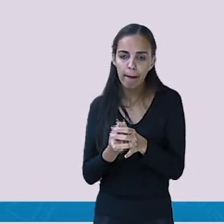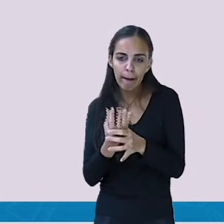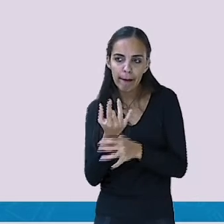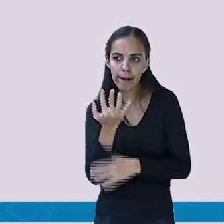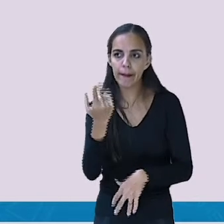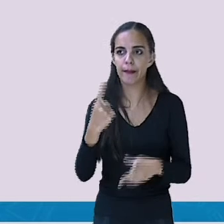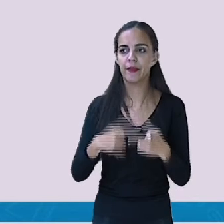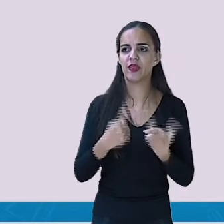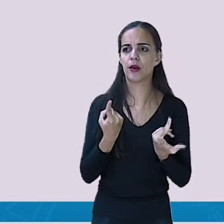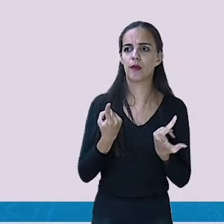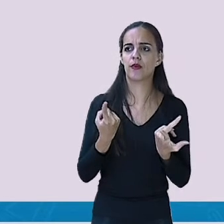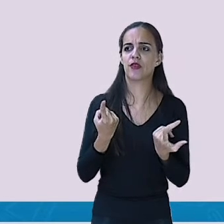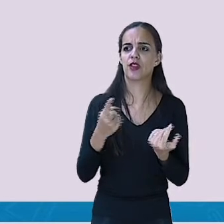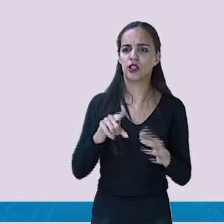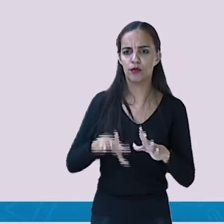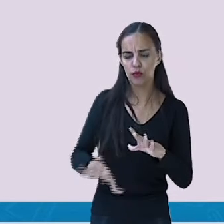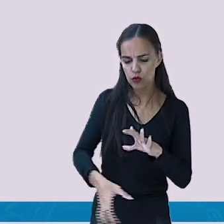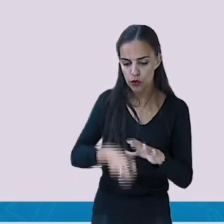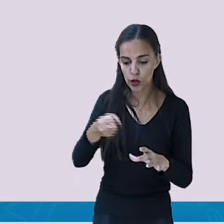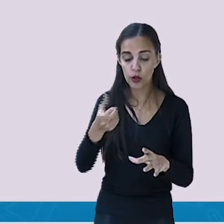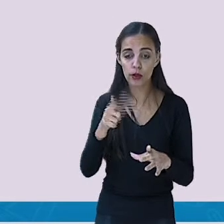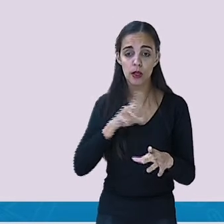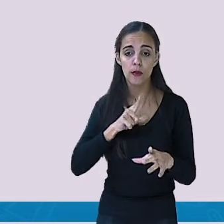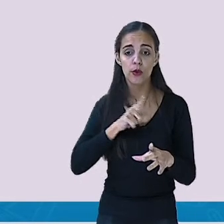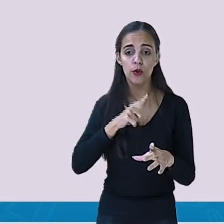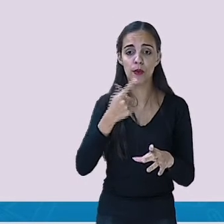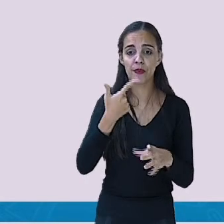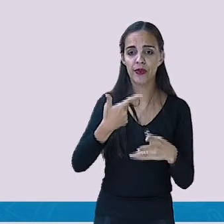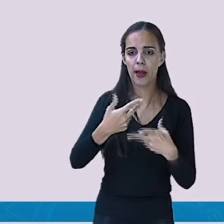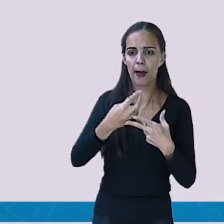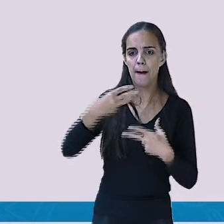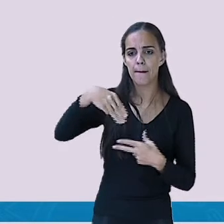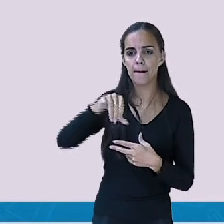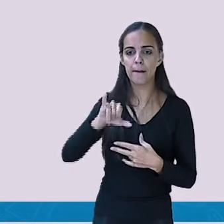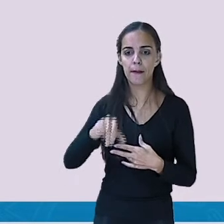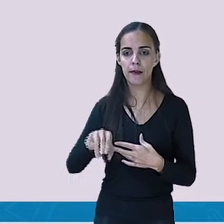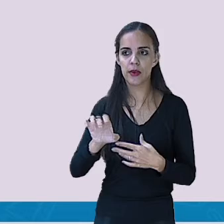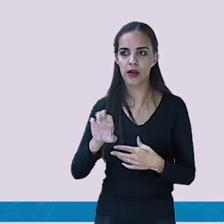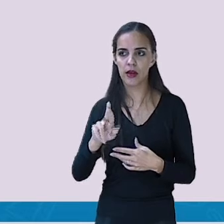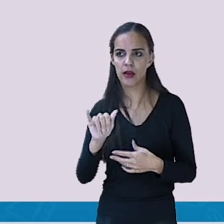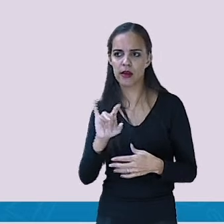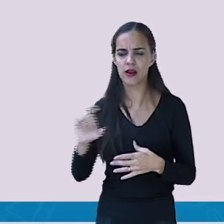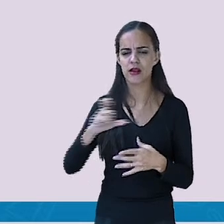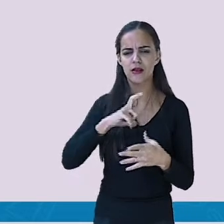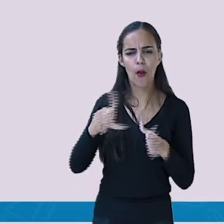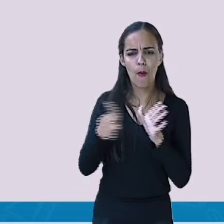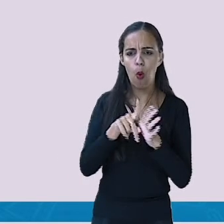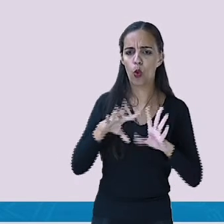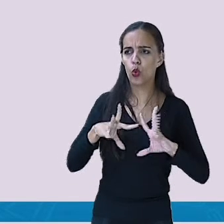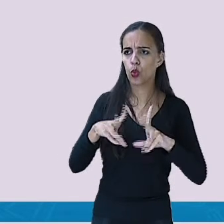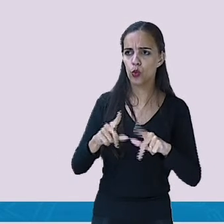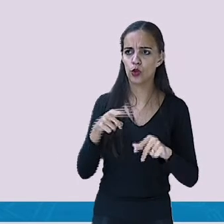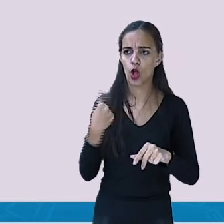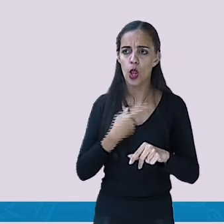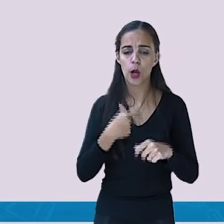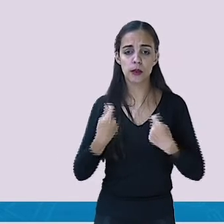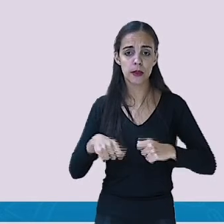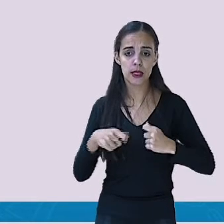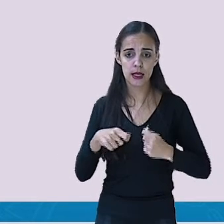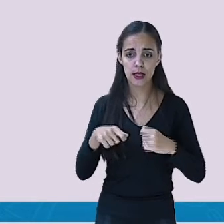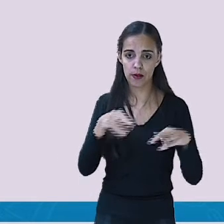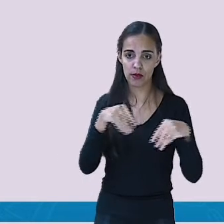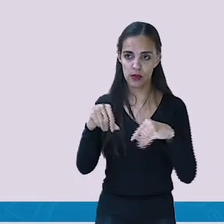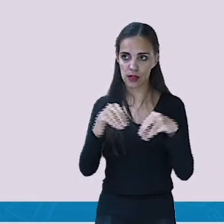os minerais, de onde nós tiramos o nosso sustento. Ou seja, a terra ela tem necessidade também